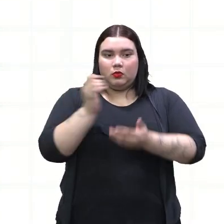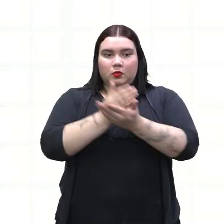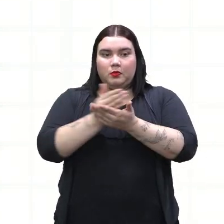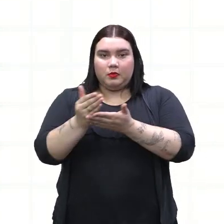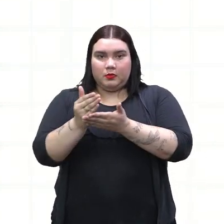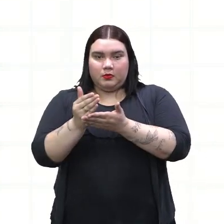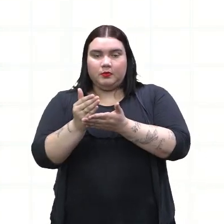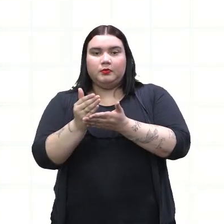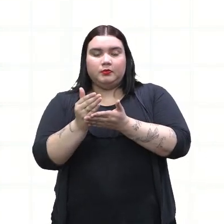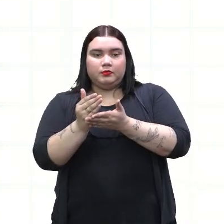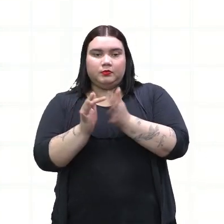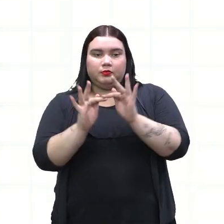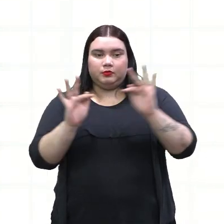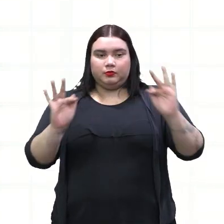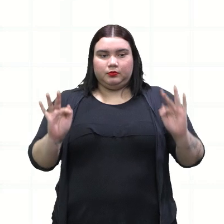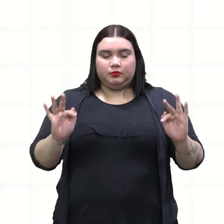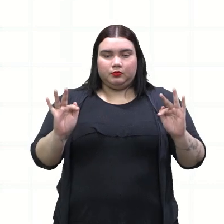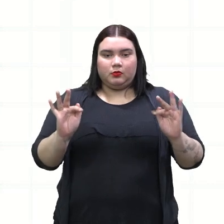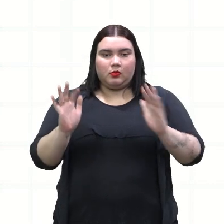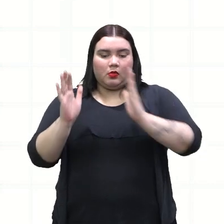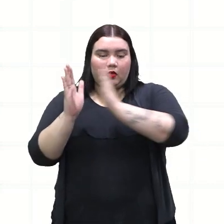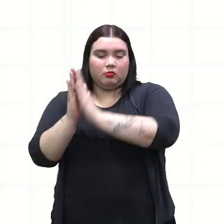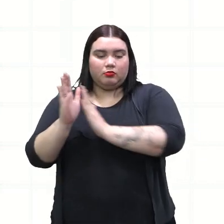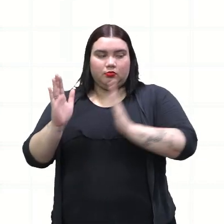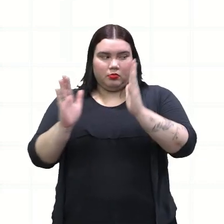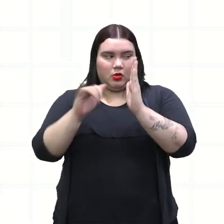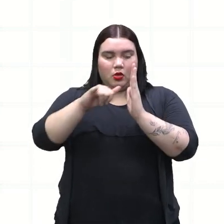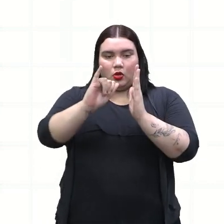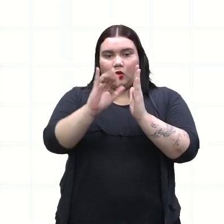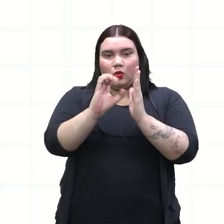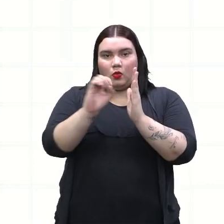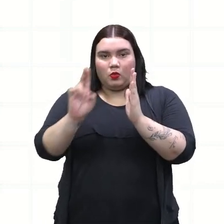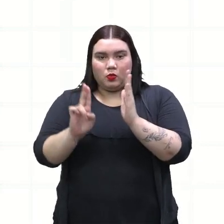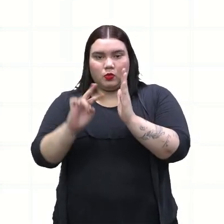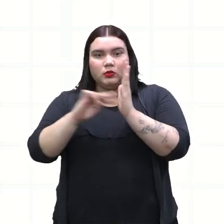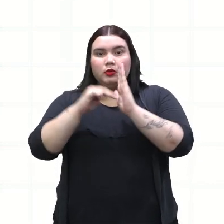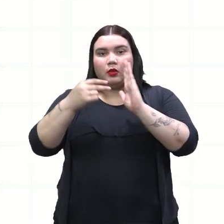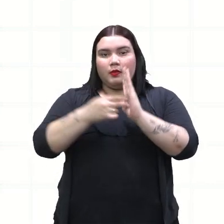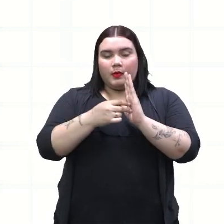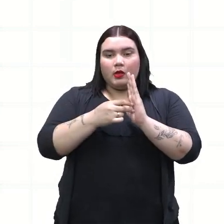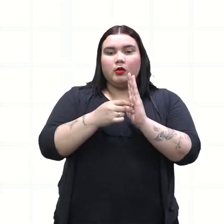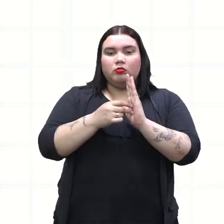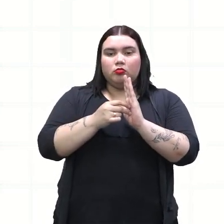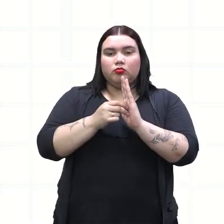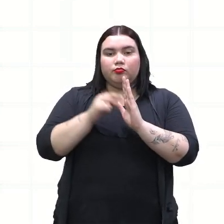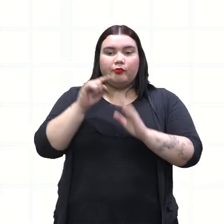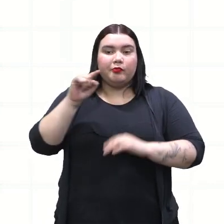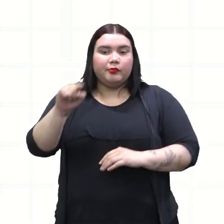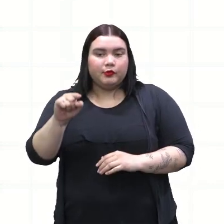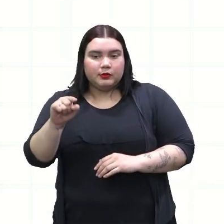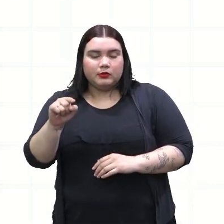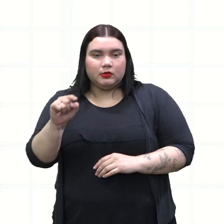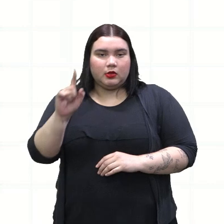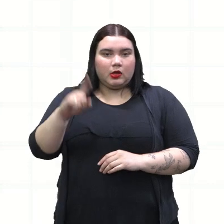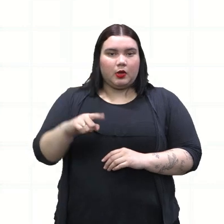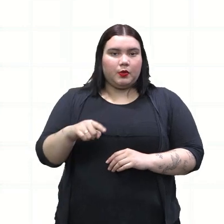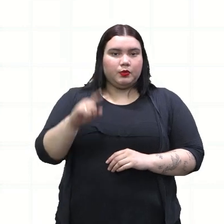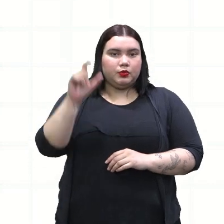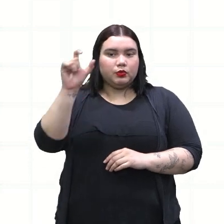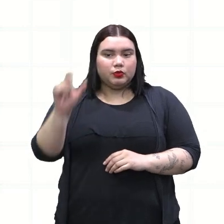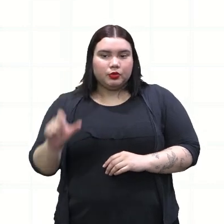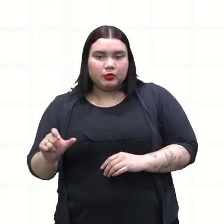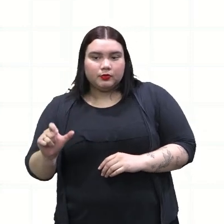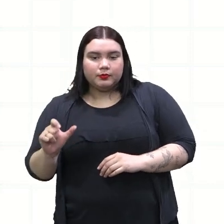E depois o sujeito é you, que é você, tá? Subject, you, subject.